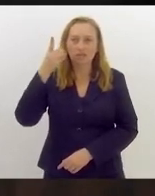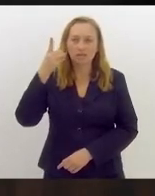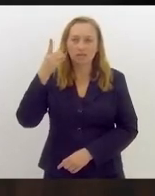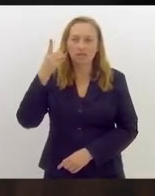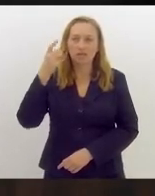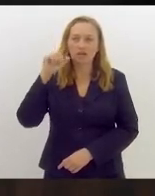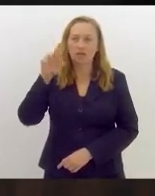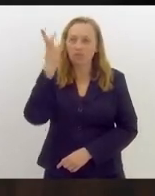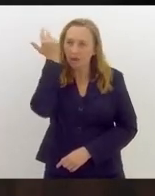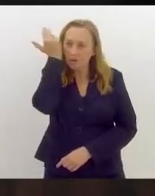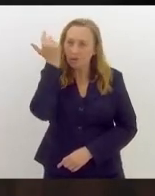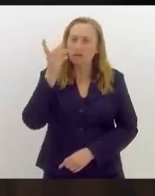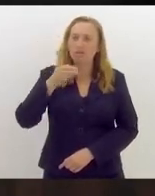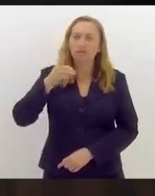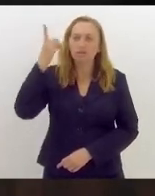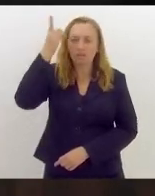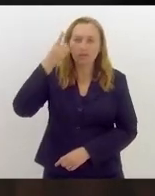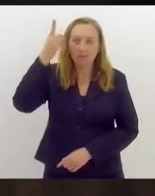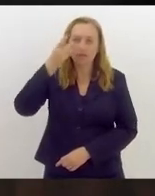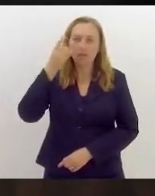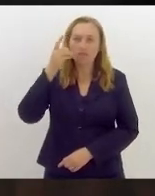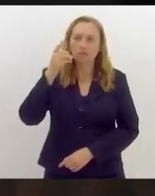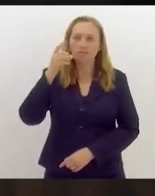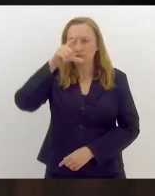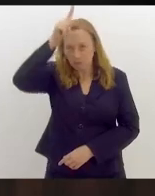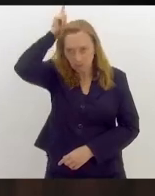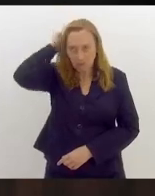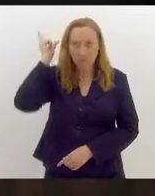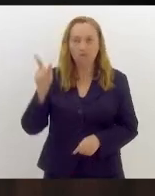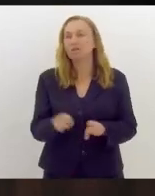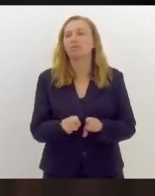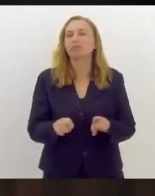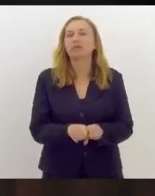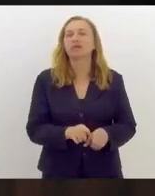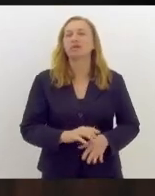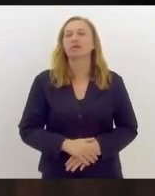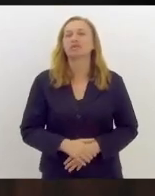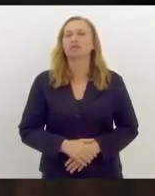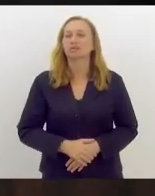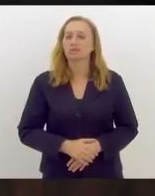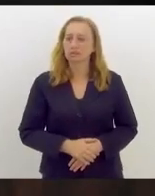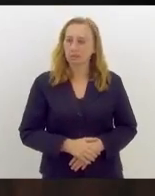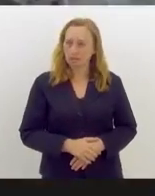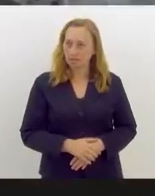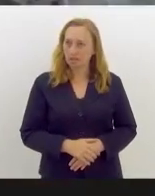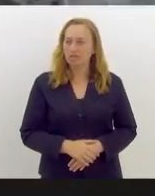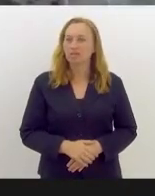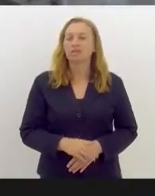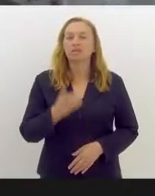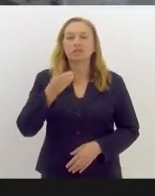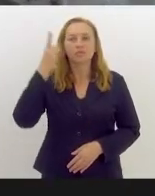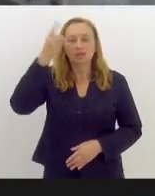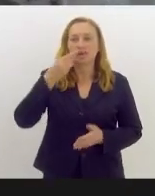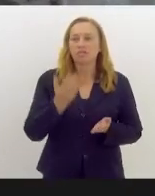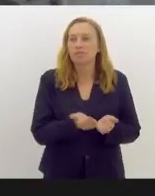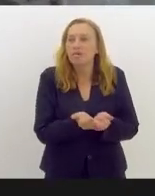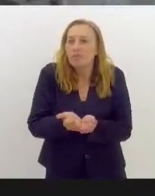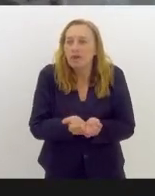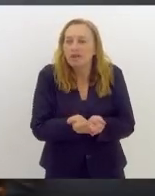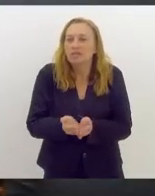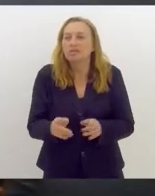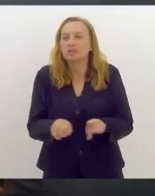Eleomar Coelho o deputado Luiz Paulo também todos é deputado Bebeto também